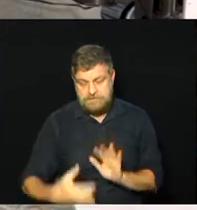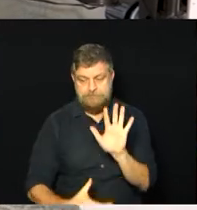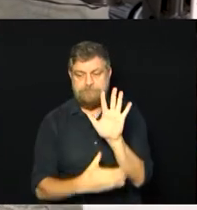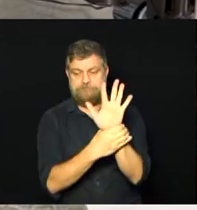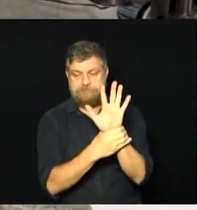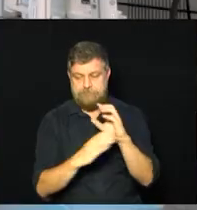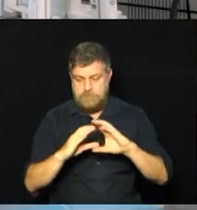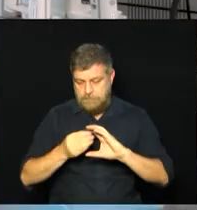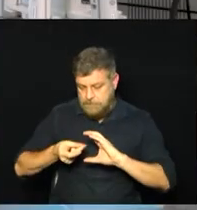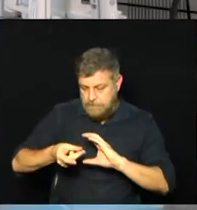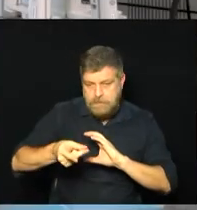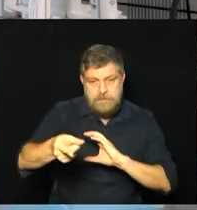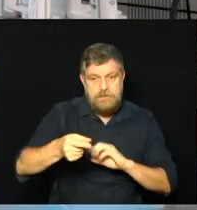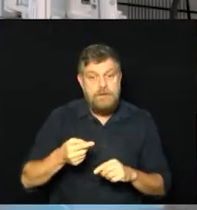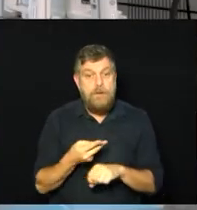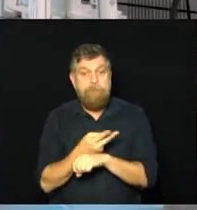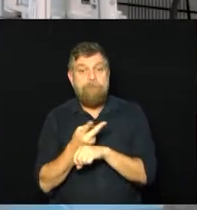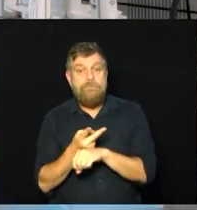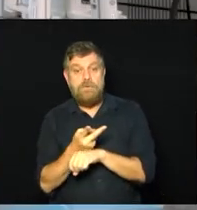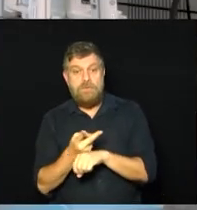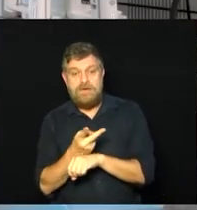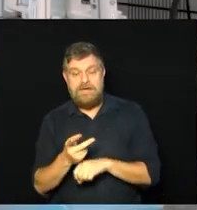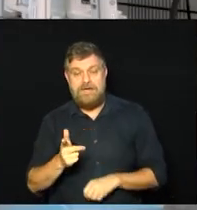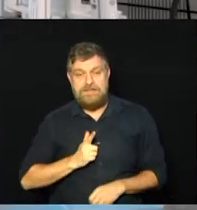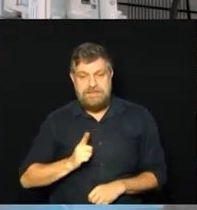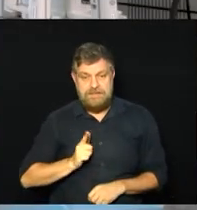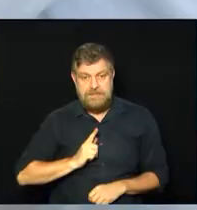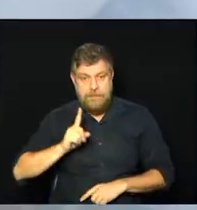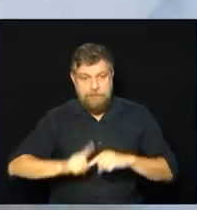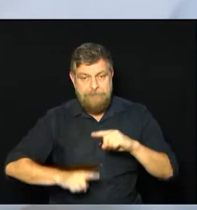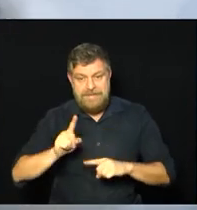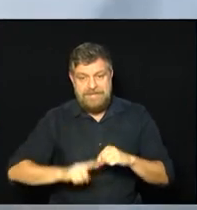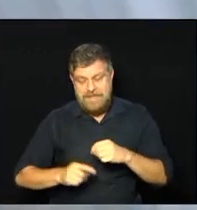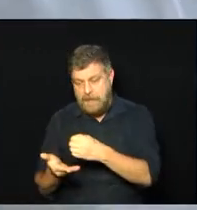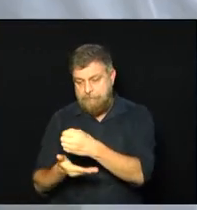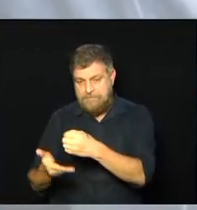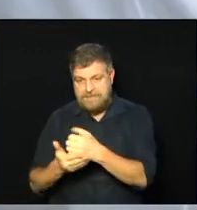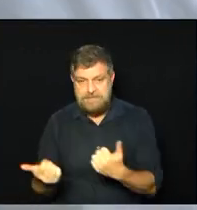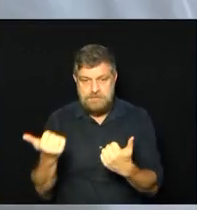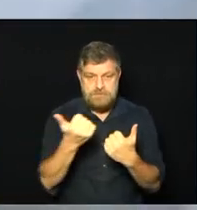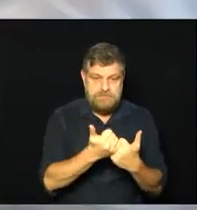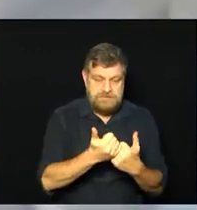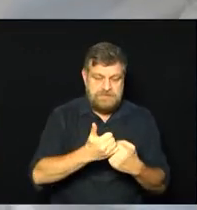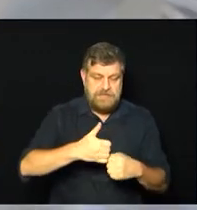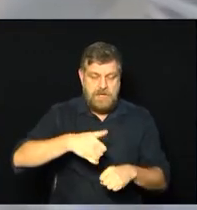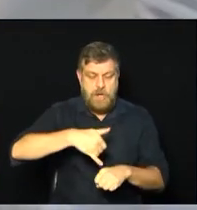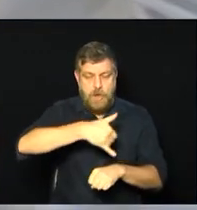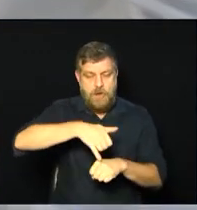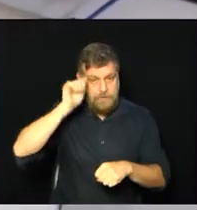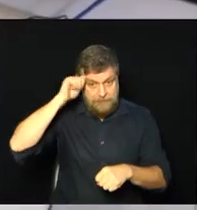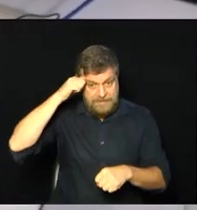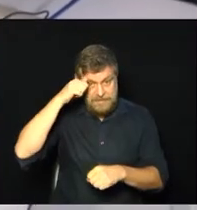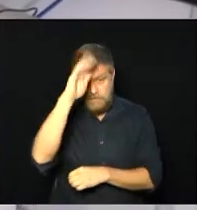que é busca de uma nova matéria-prima que substitua eventualmente o petróleo, e no caso do Brasil